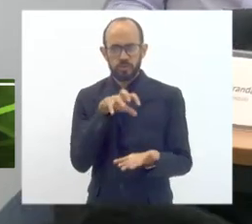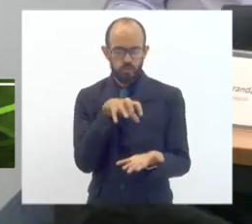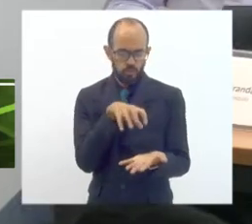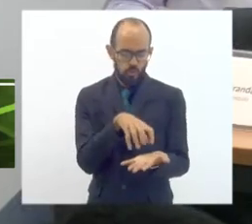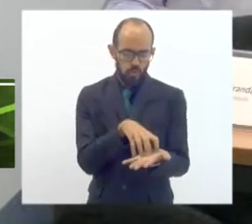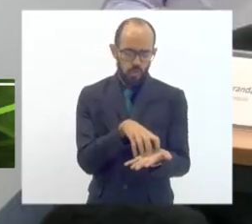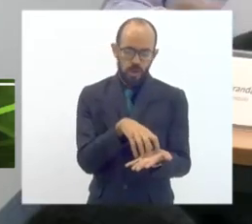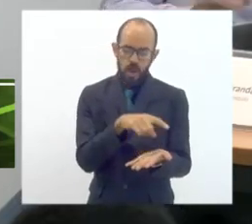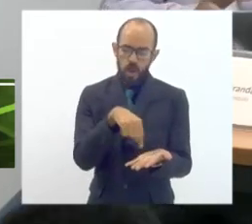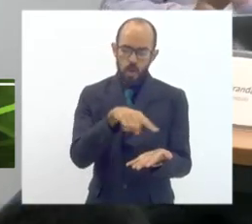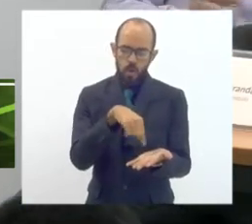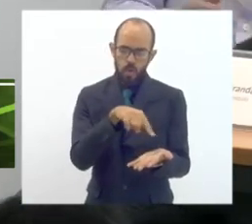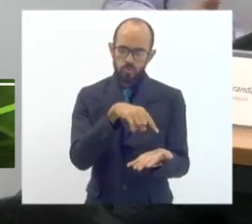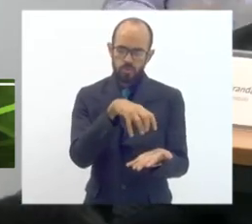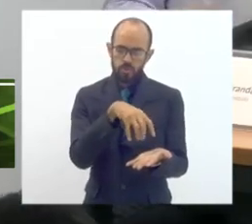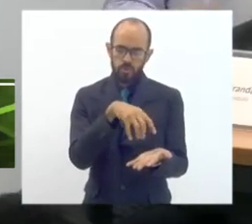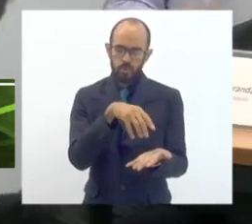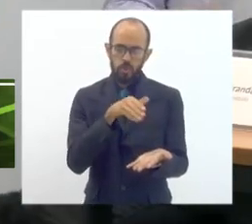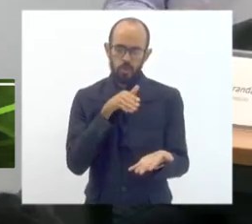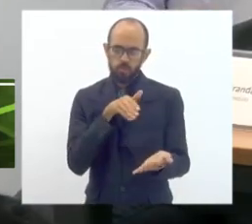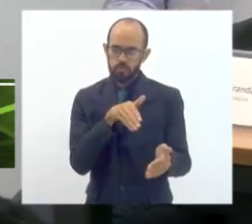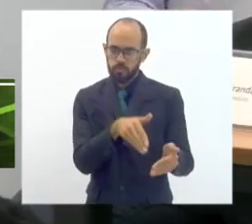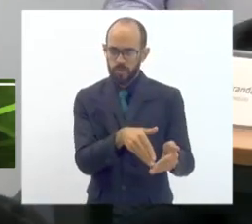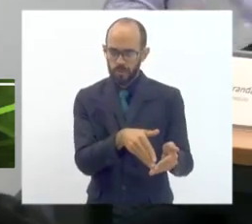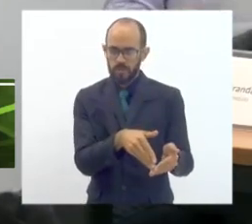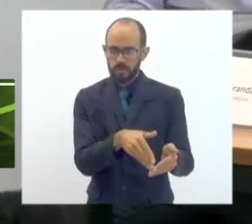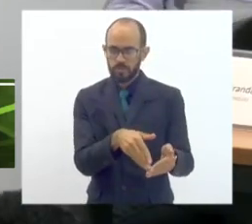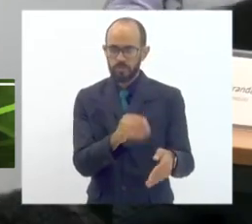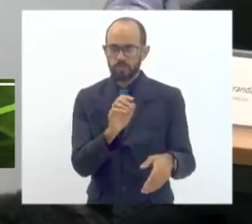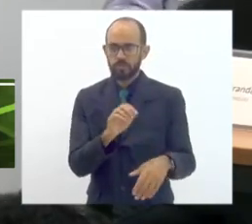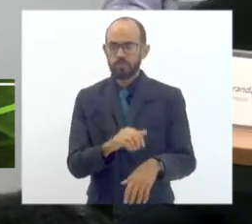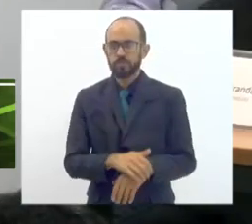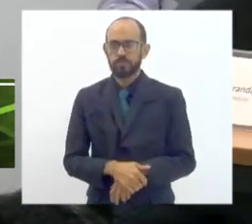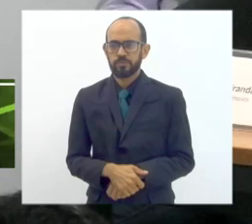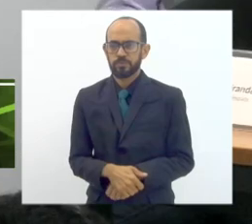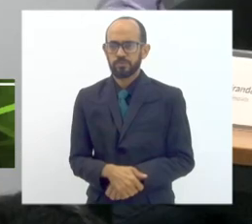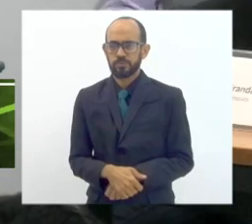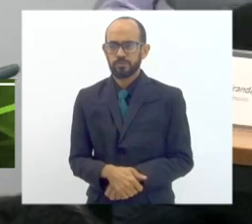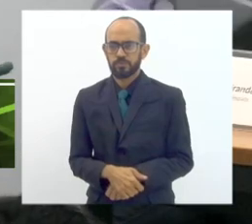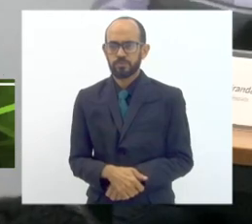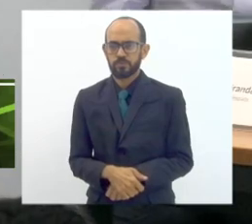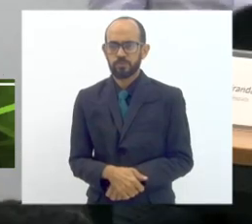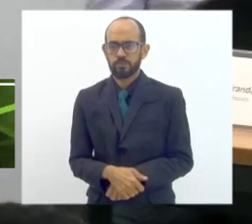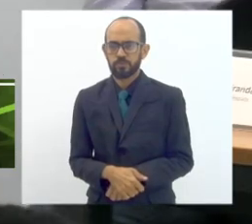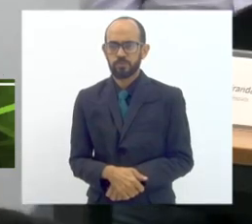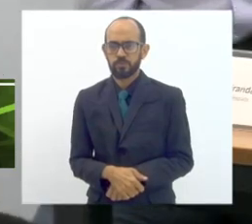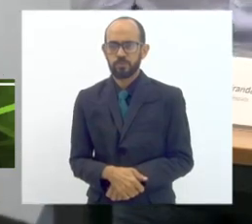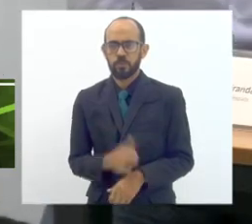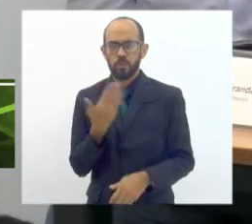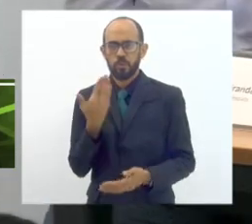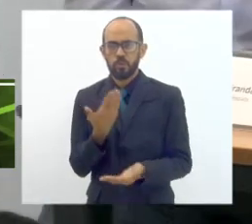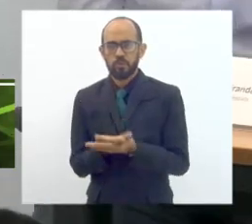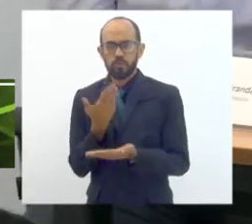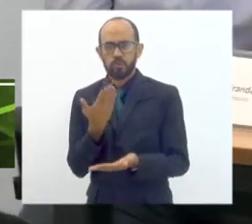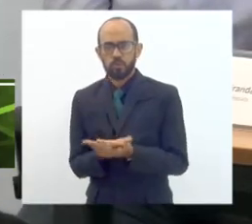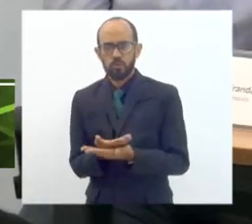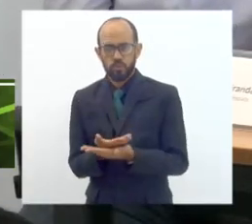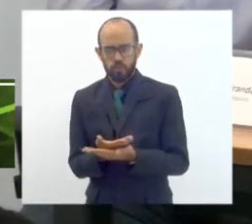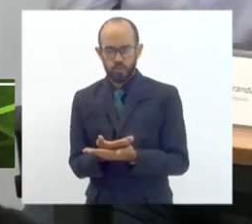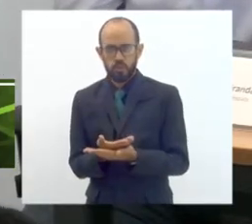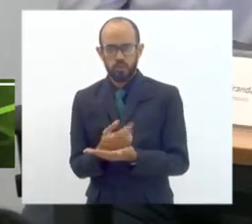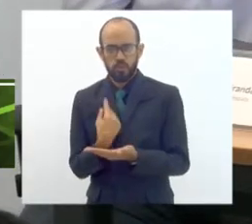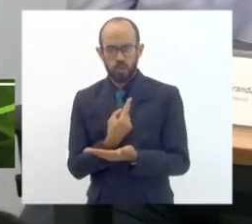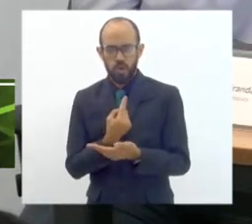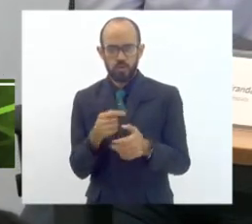região, do Estado do Rio de Janeiro. Pode passar? Se eu não... é o estudo que o consórcio fez